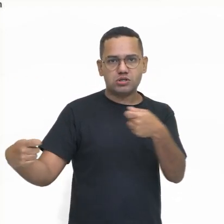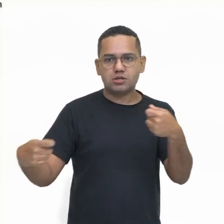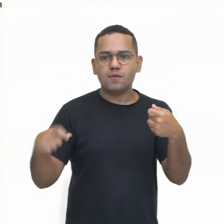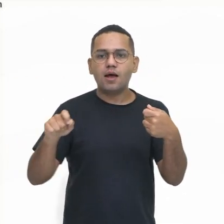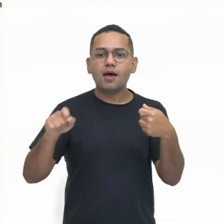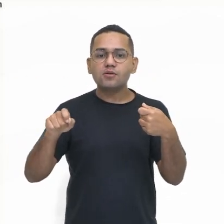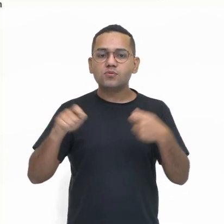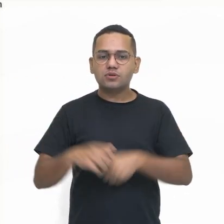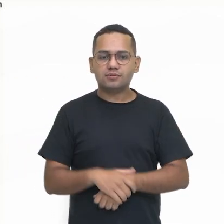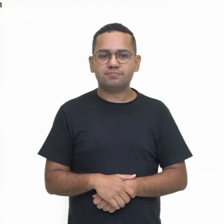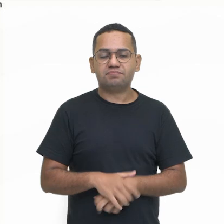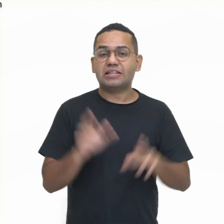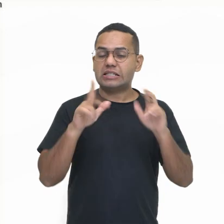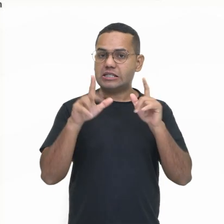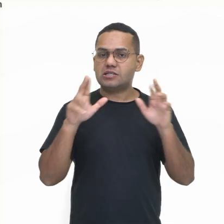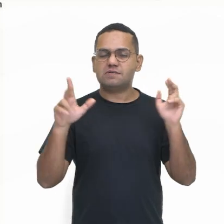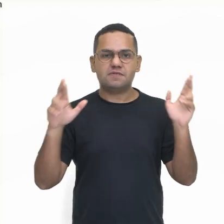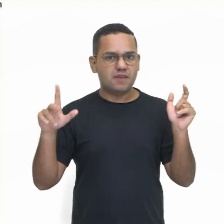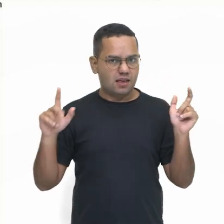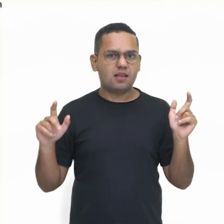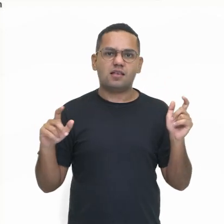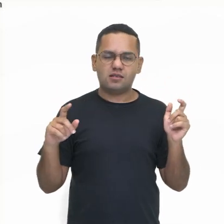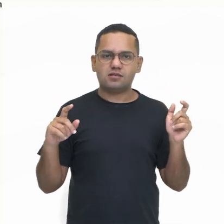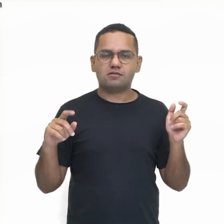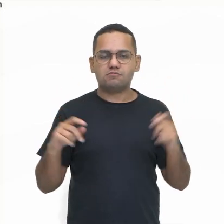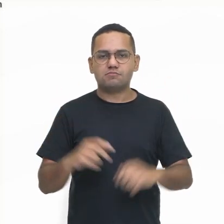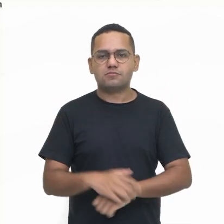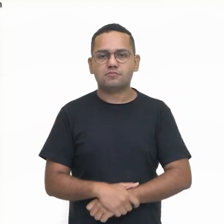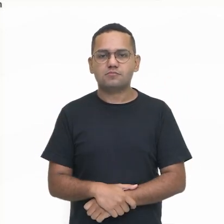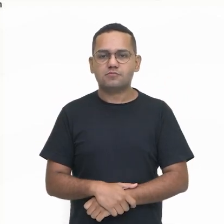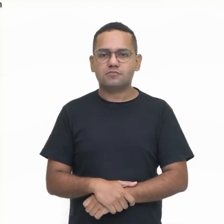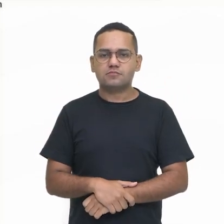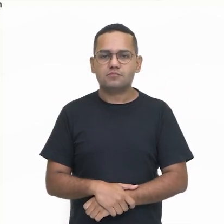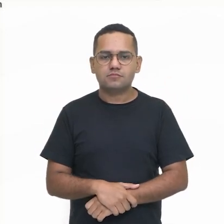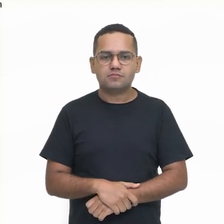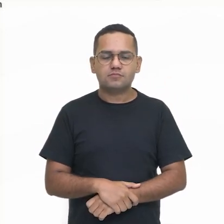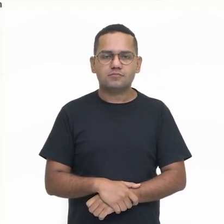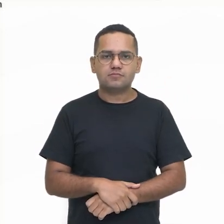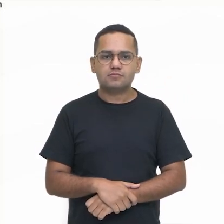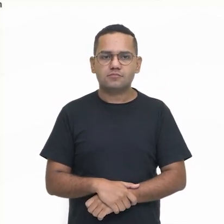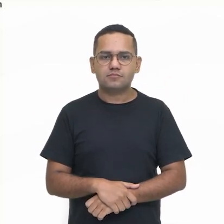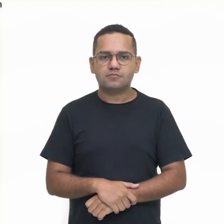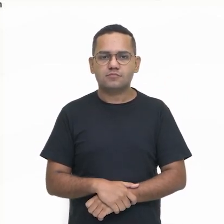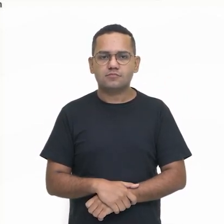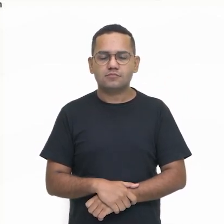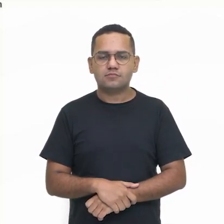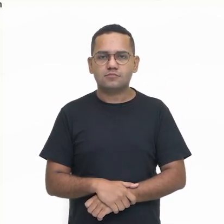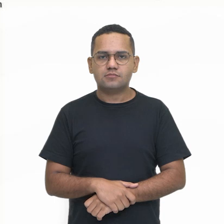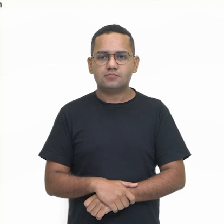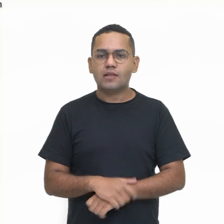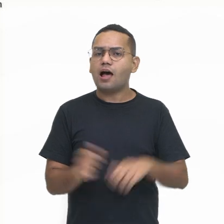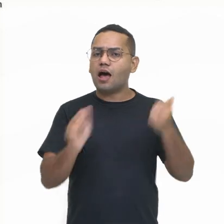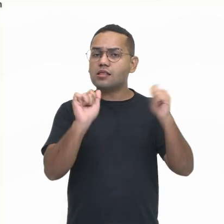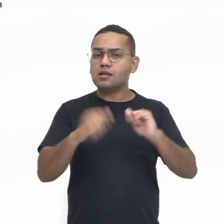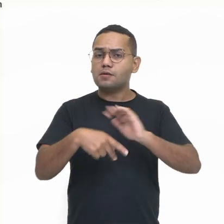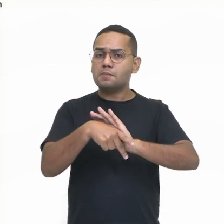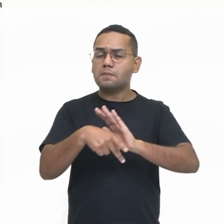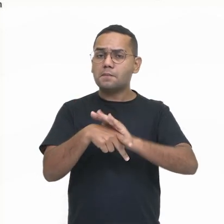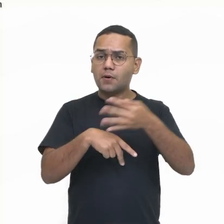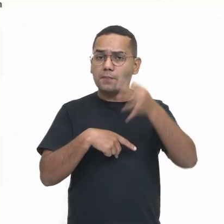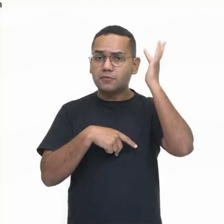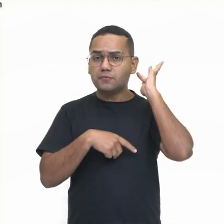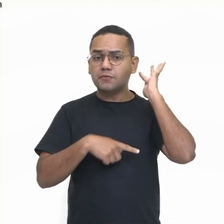de repressão. Isso é muito interessante, tá? Foucault ele vai dizer para nós que o poder está